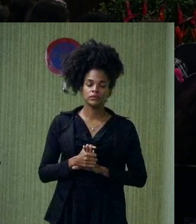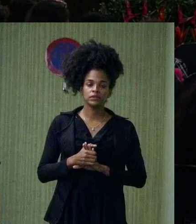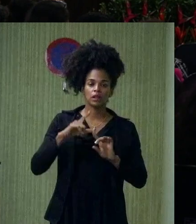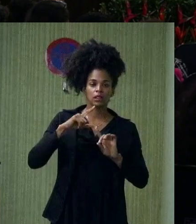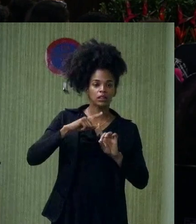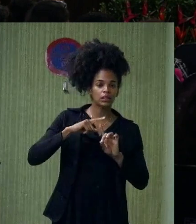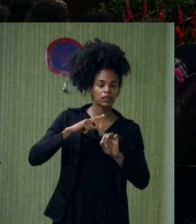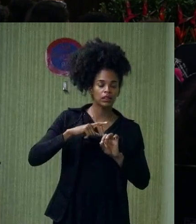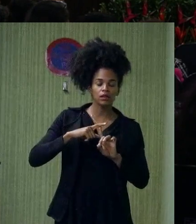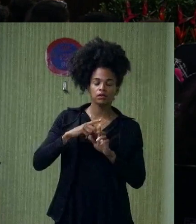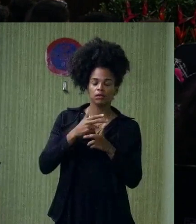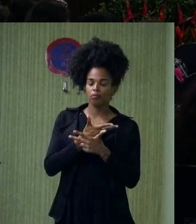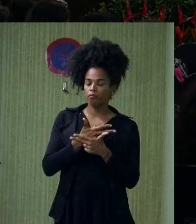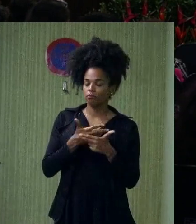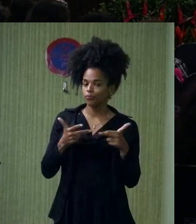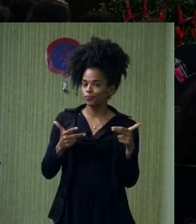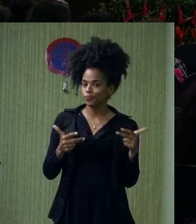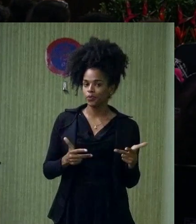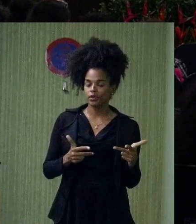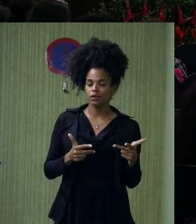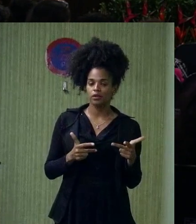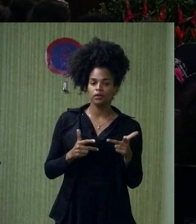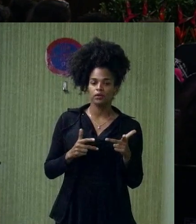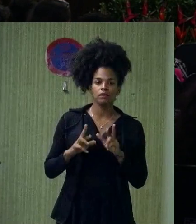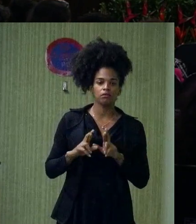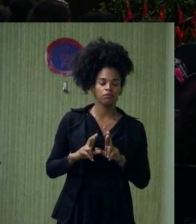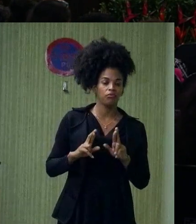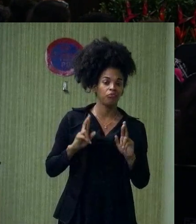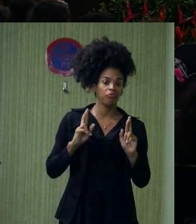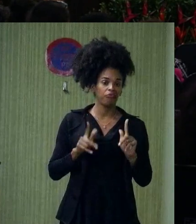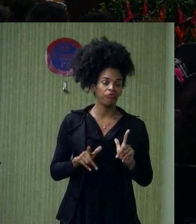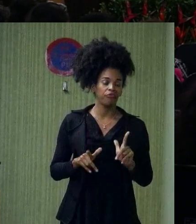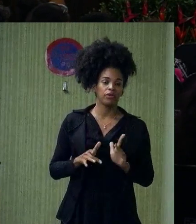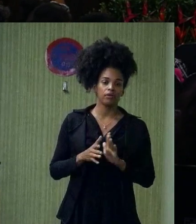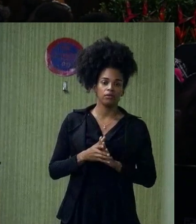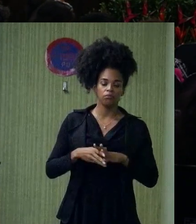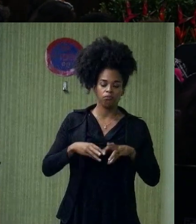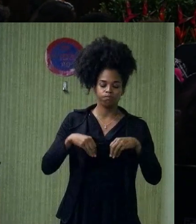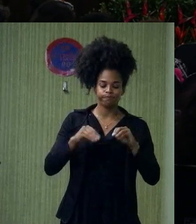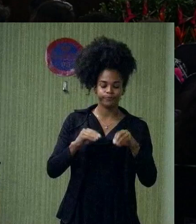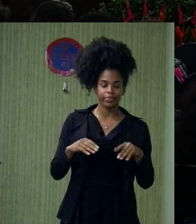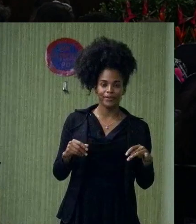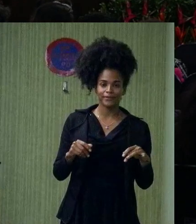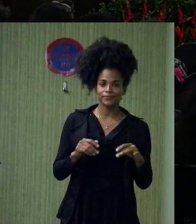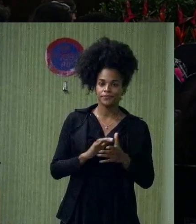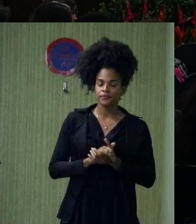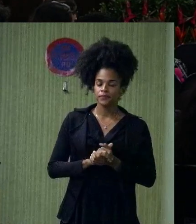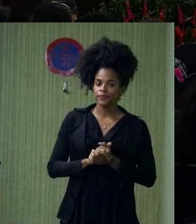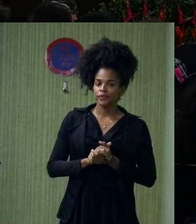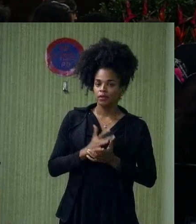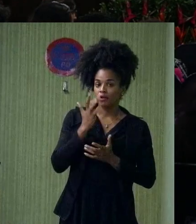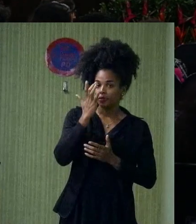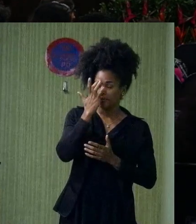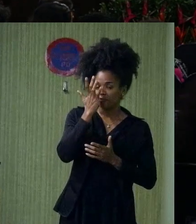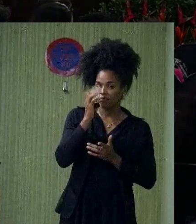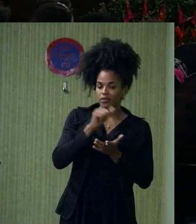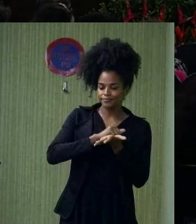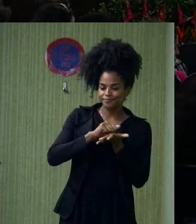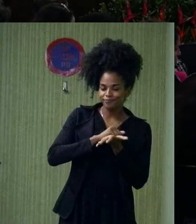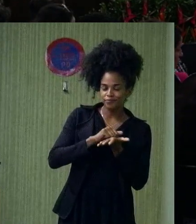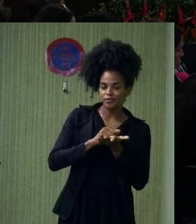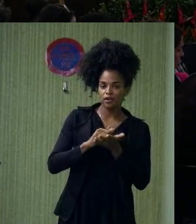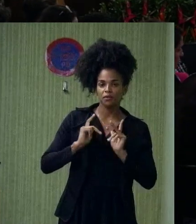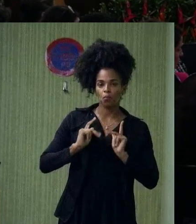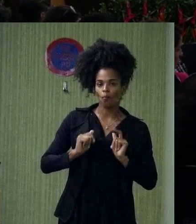de de de lama que aconteceu ali não é não é fácil não se tira de uma madeira como seria